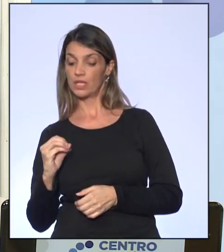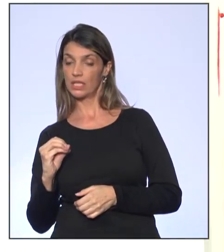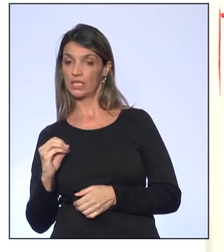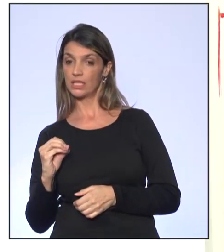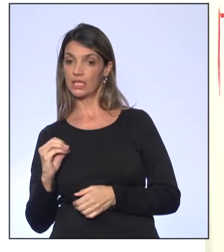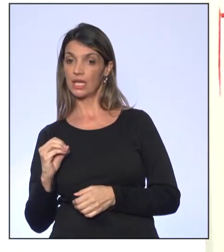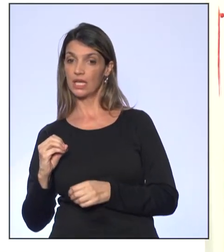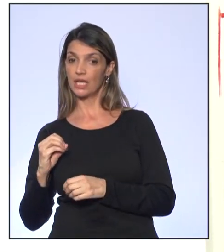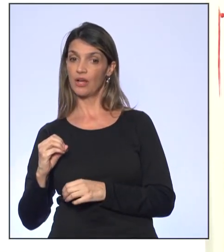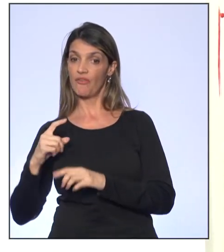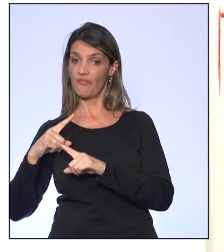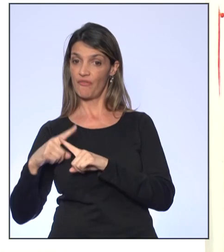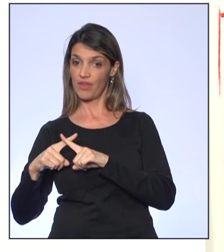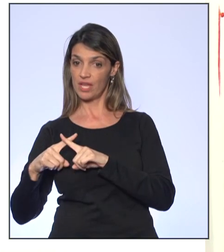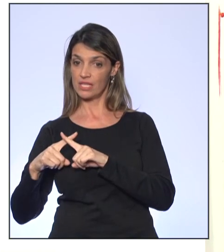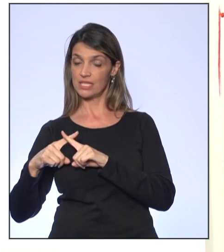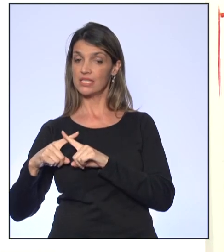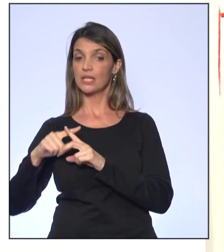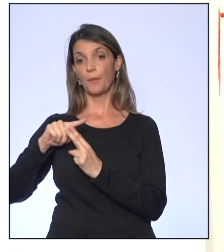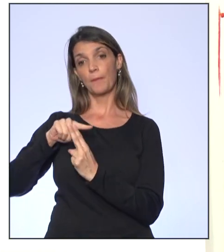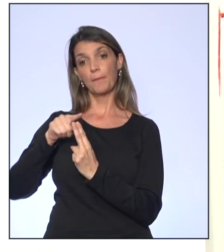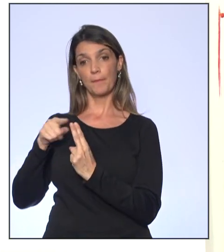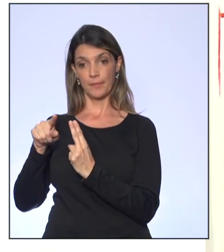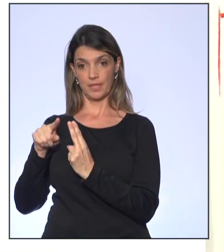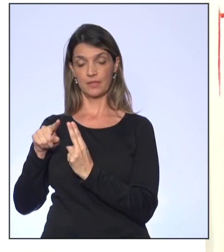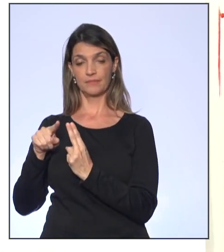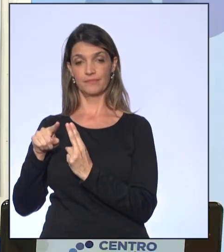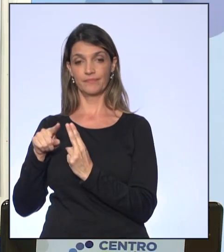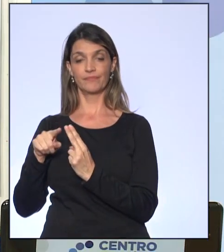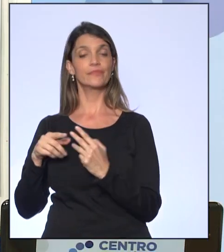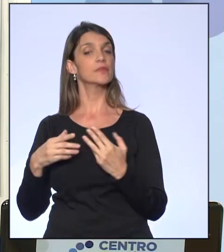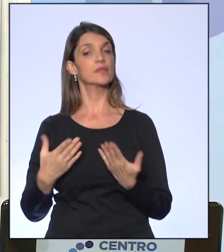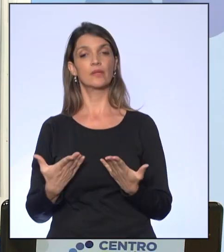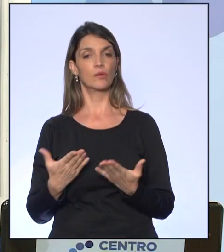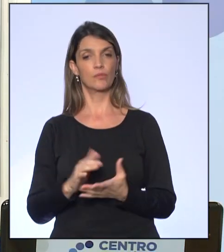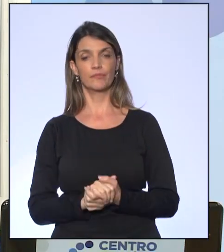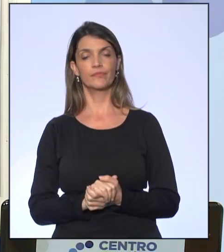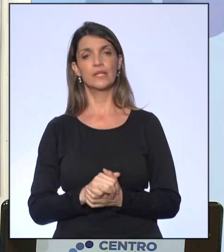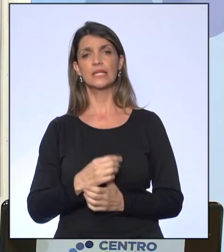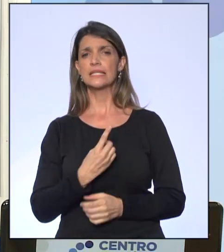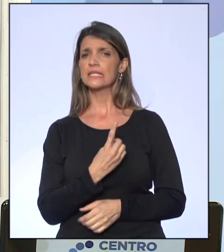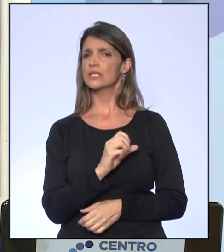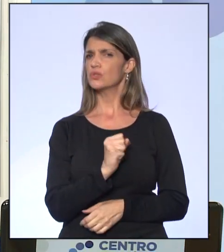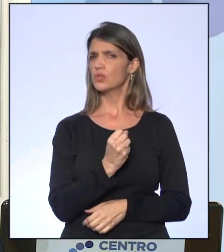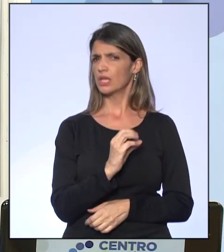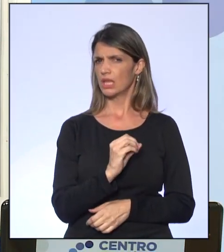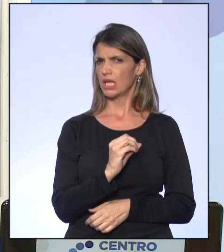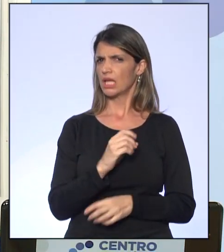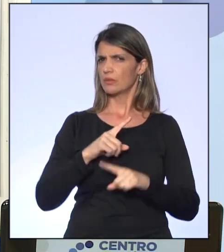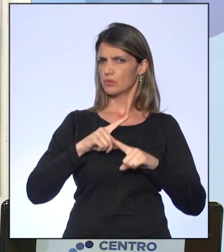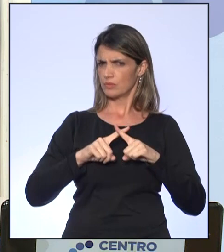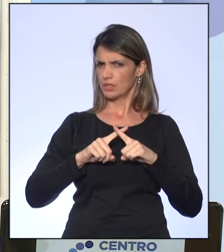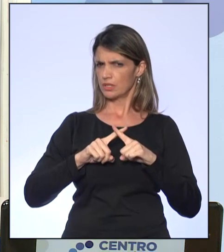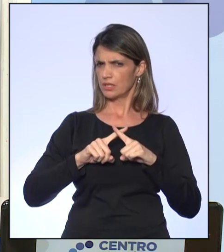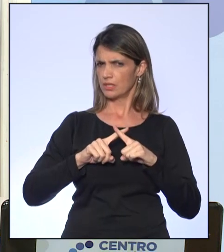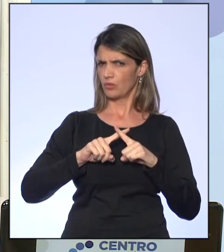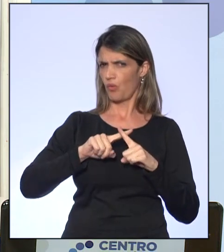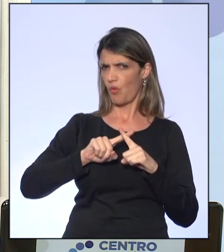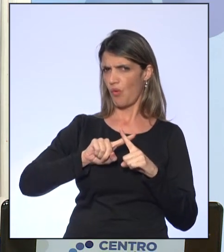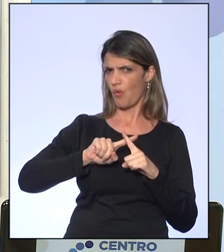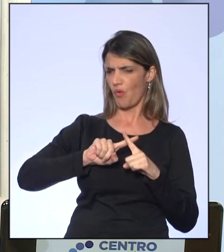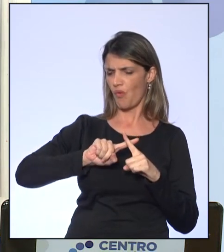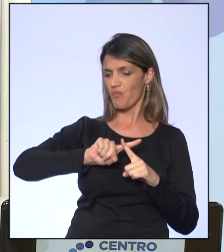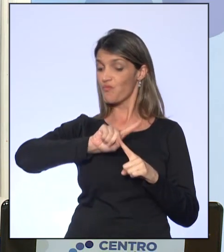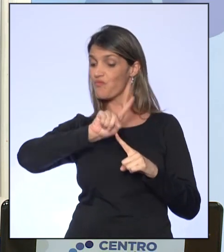π. Tudo bem? E aí eu tenho o seguinte, 180 está multiplicando, o que faz,